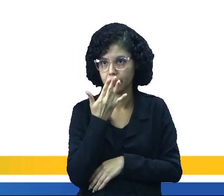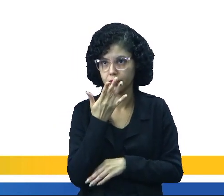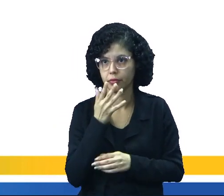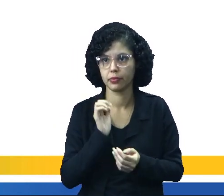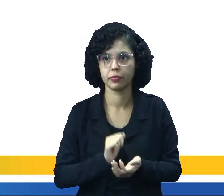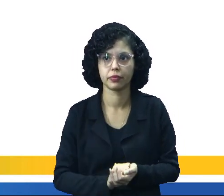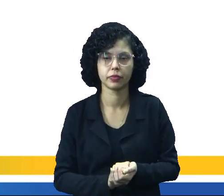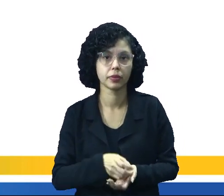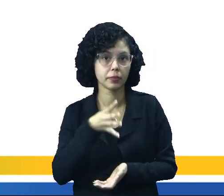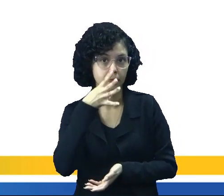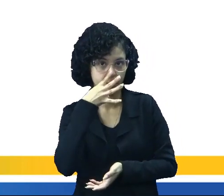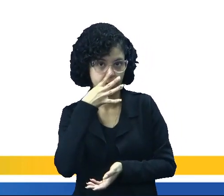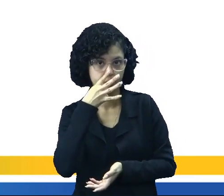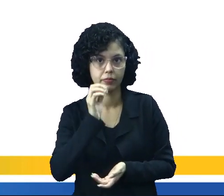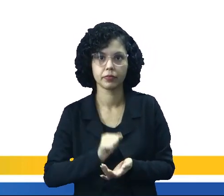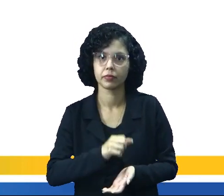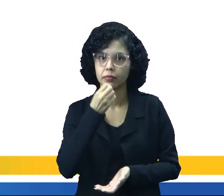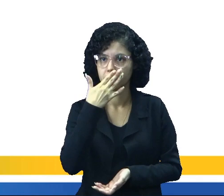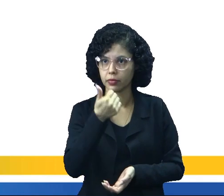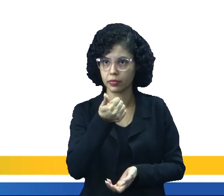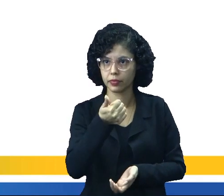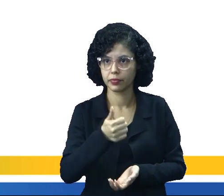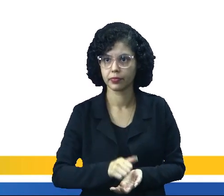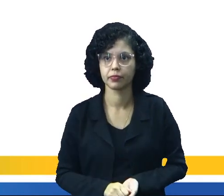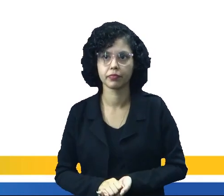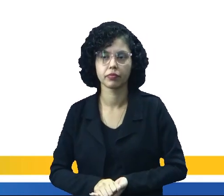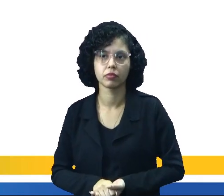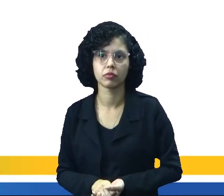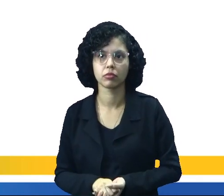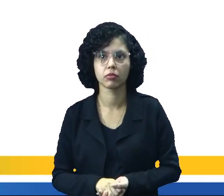muito interessante, beleza?